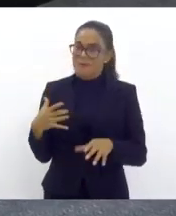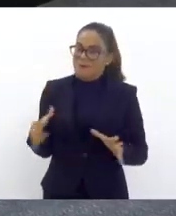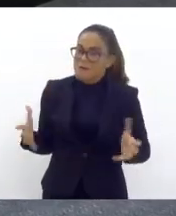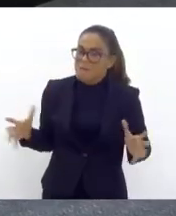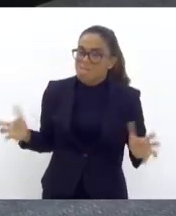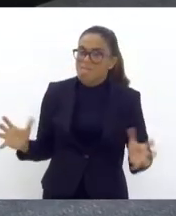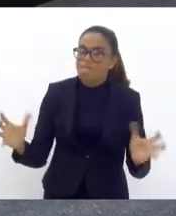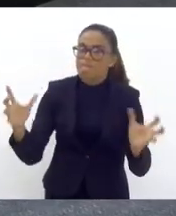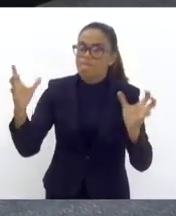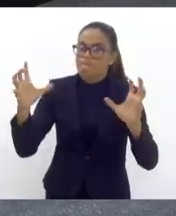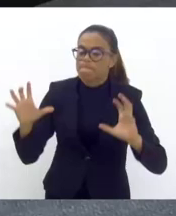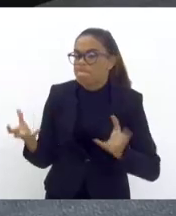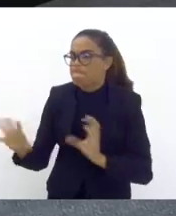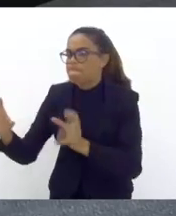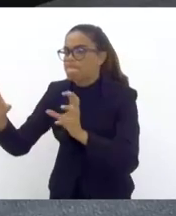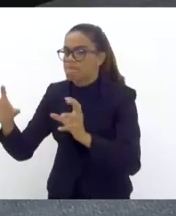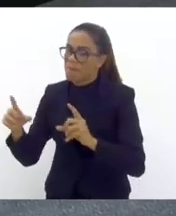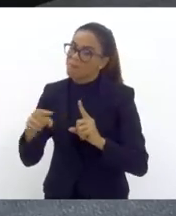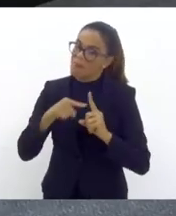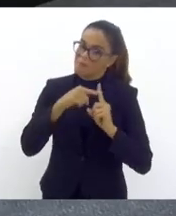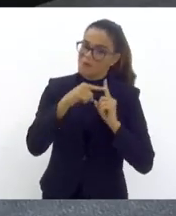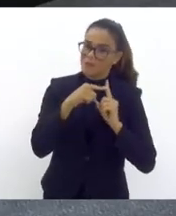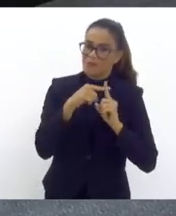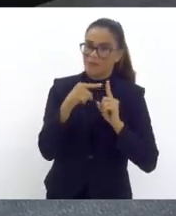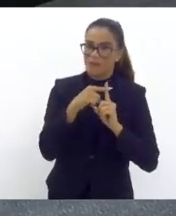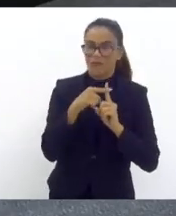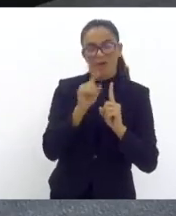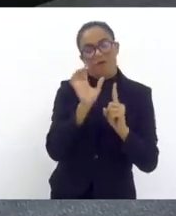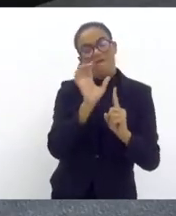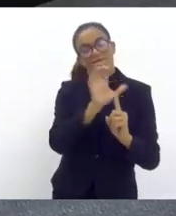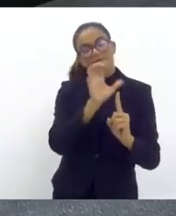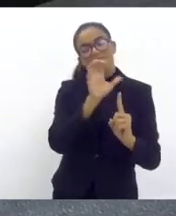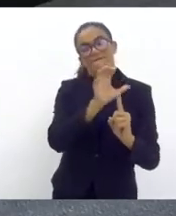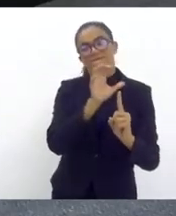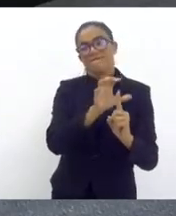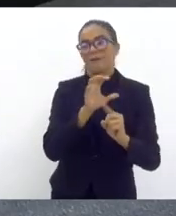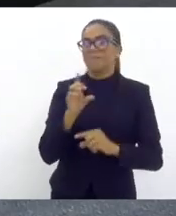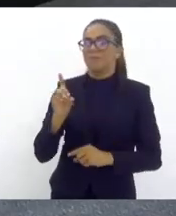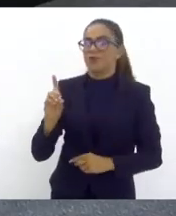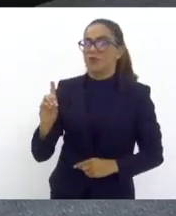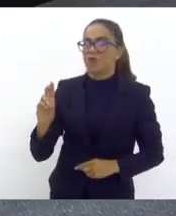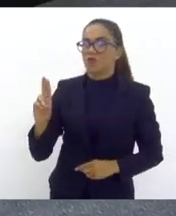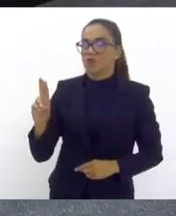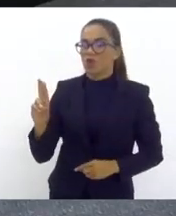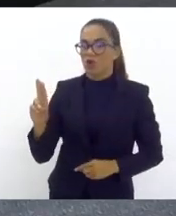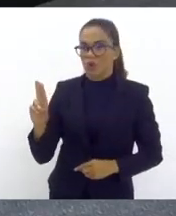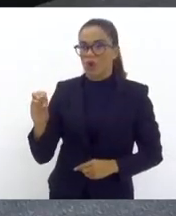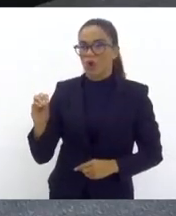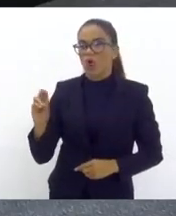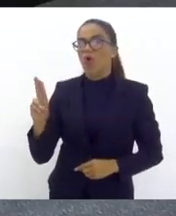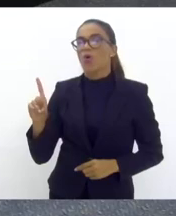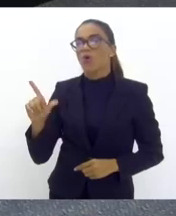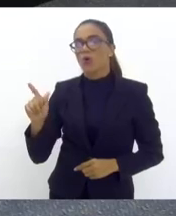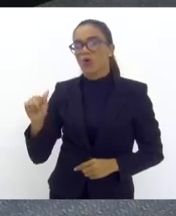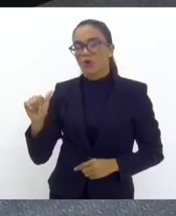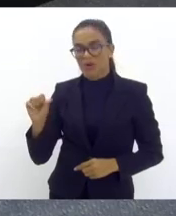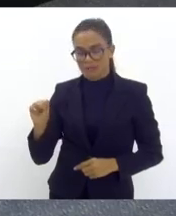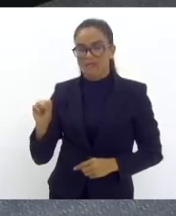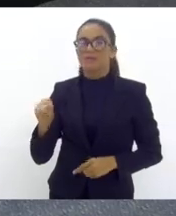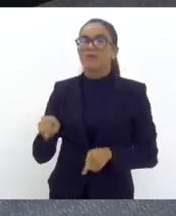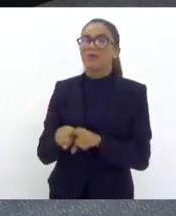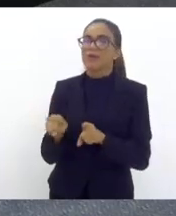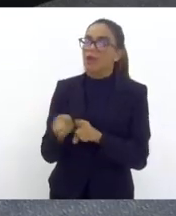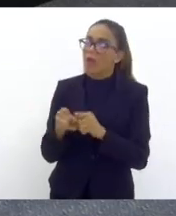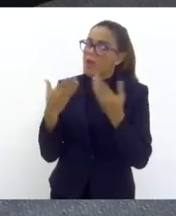terror do ponto de vista Positivo eu coloquei na cabeça do deputado Douglas ruas que é de São Gonçalo quero um momento eles treinar